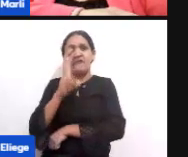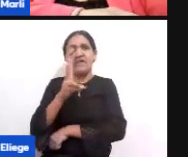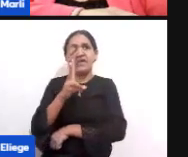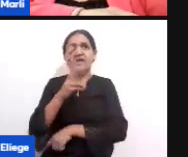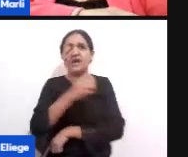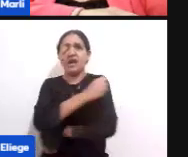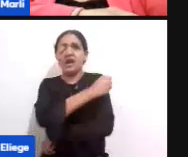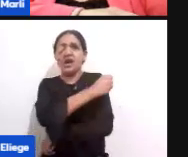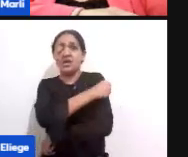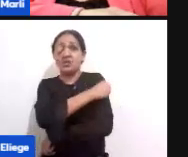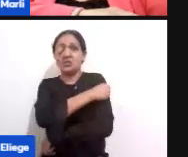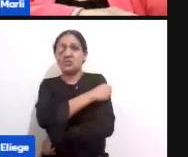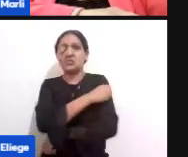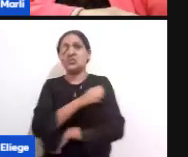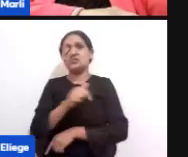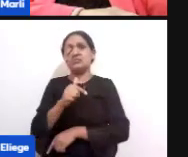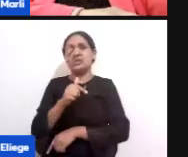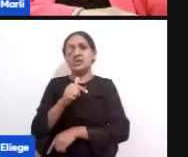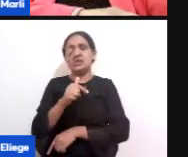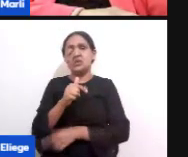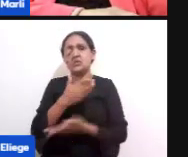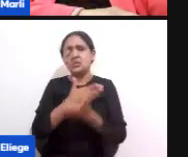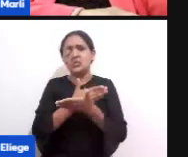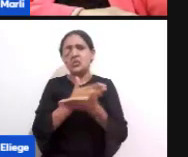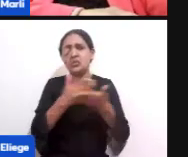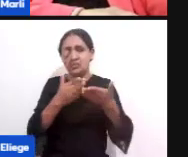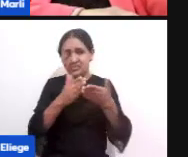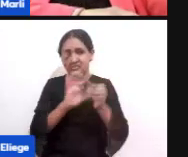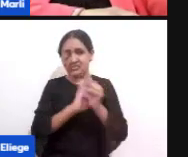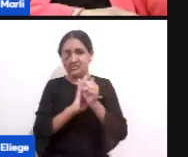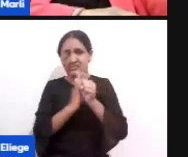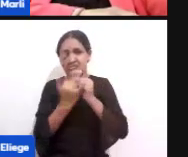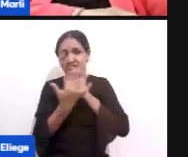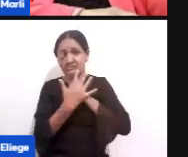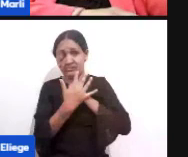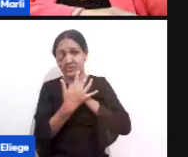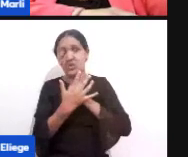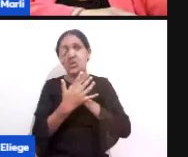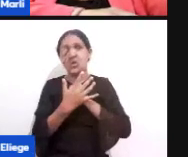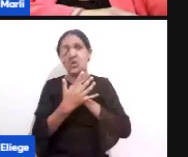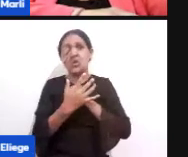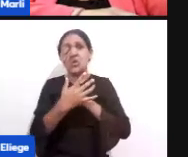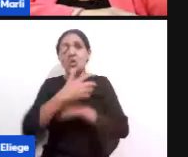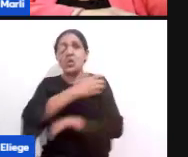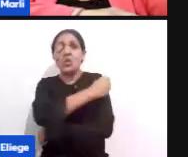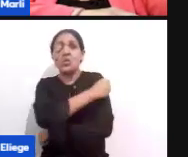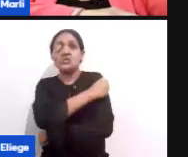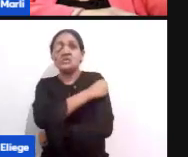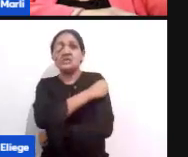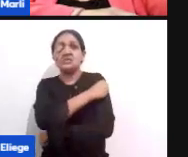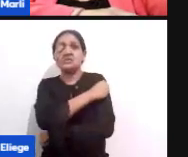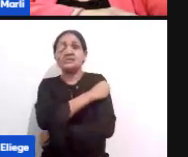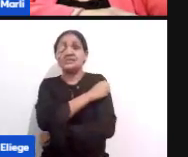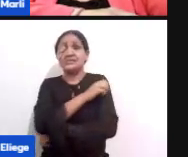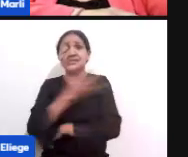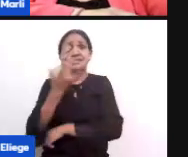no momento que se iniciou a pandemia, esses alunos estavam cursando a educação